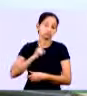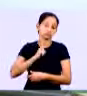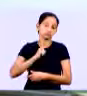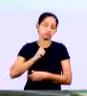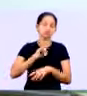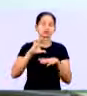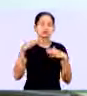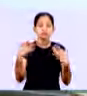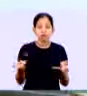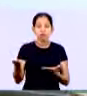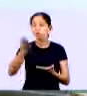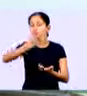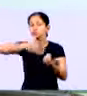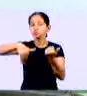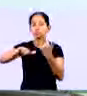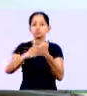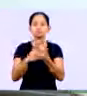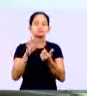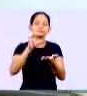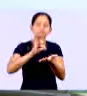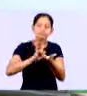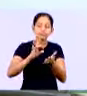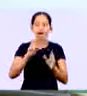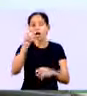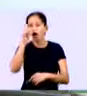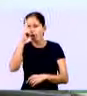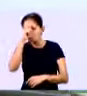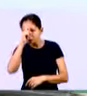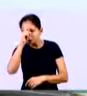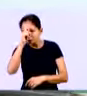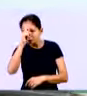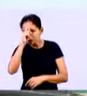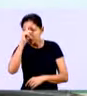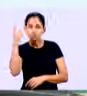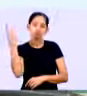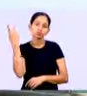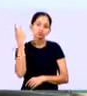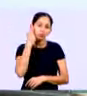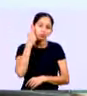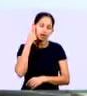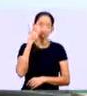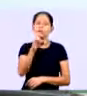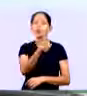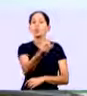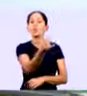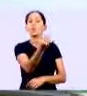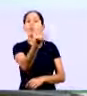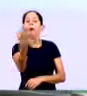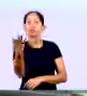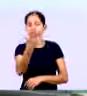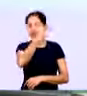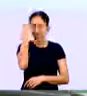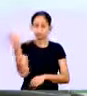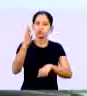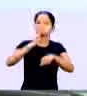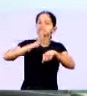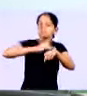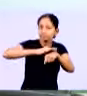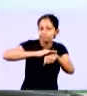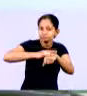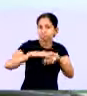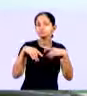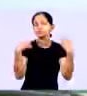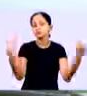de vendas, ele se aplica a todas as realidades. É um hospital. É o número de pacientes que eu vou ter que atender. Qual é a minha proposta de